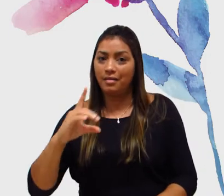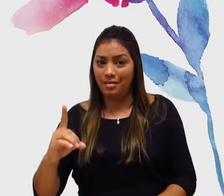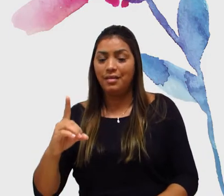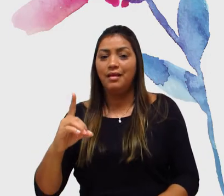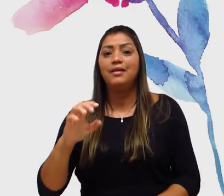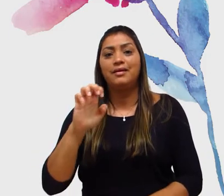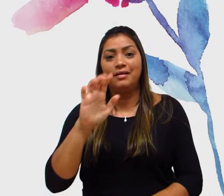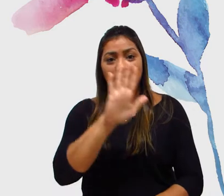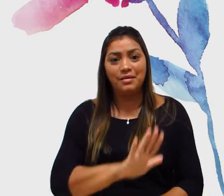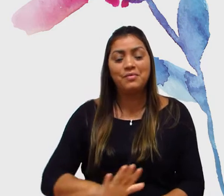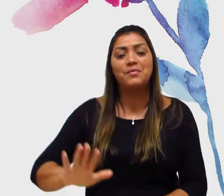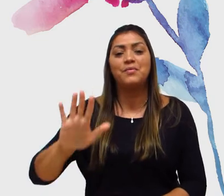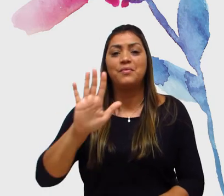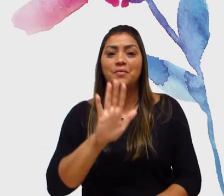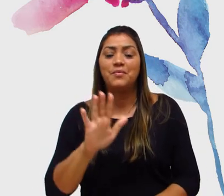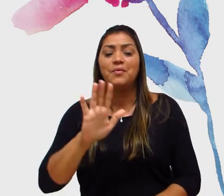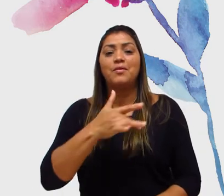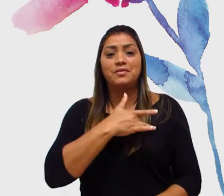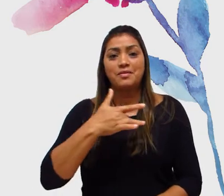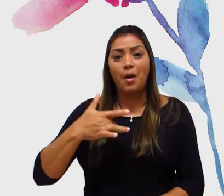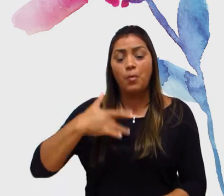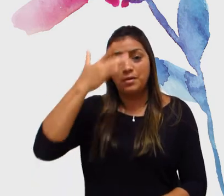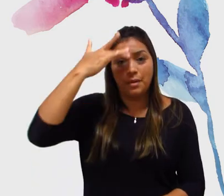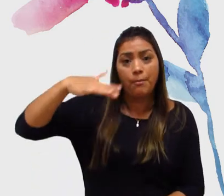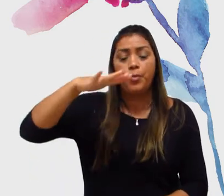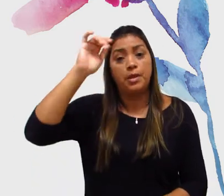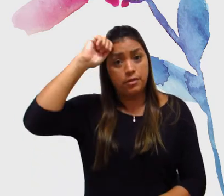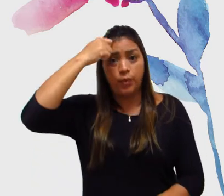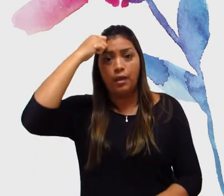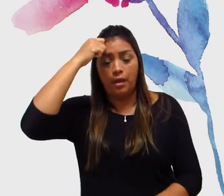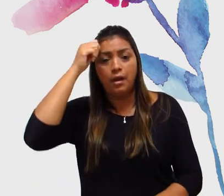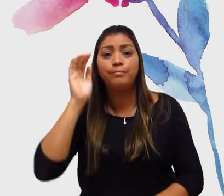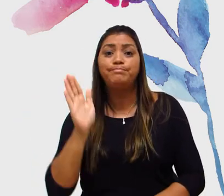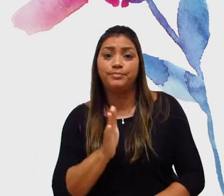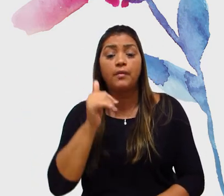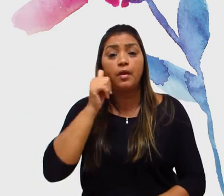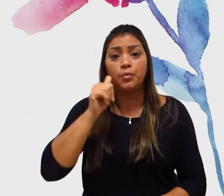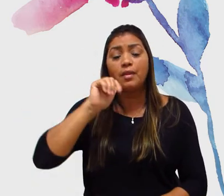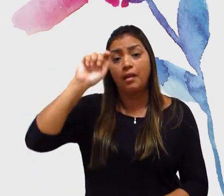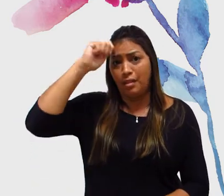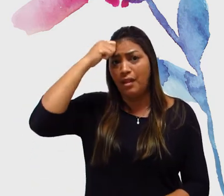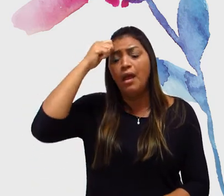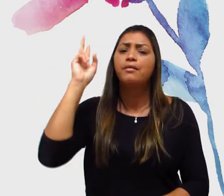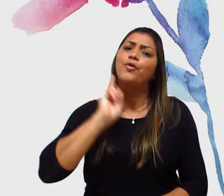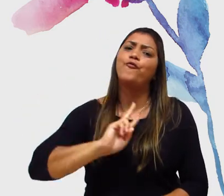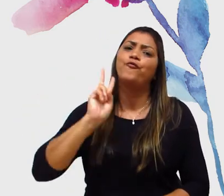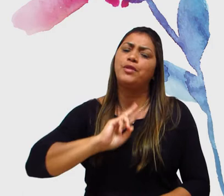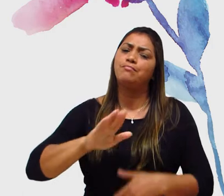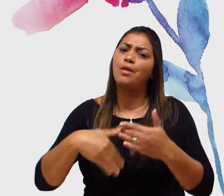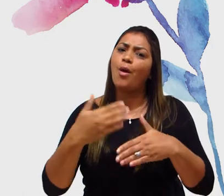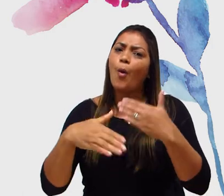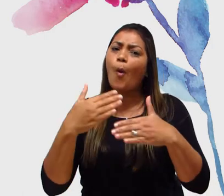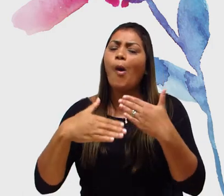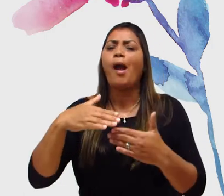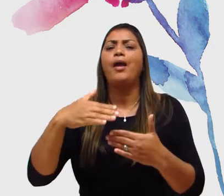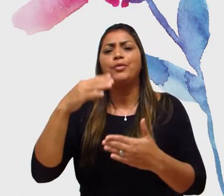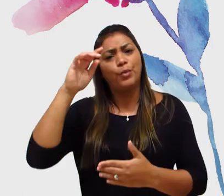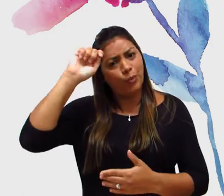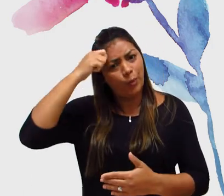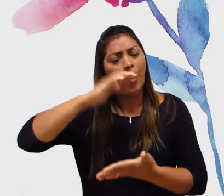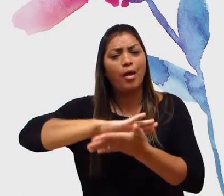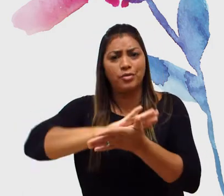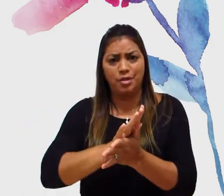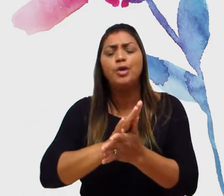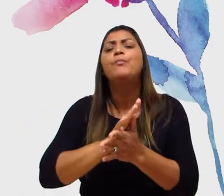As mulheres negras são vítimas recorrentes do racismo e do sexismo na sociedade. Isso